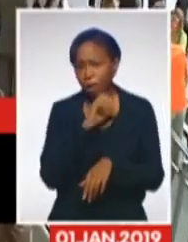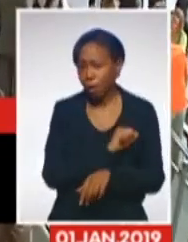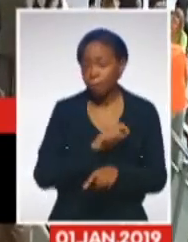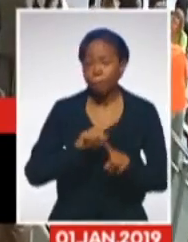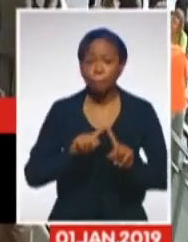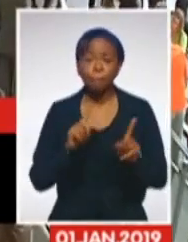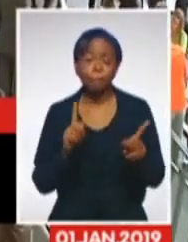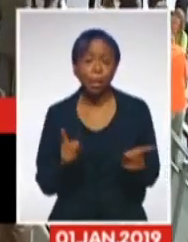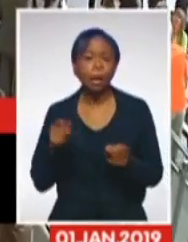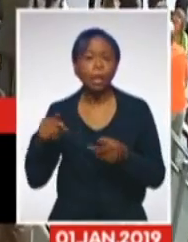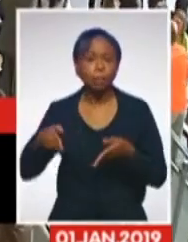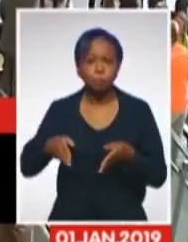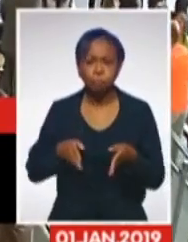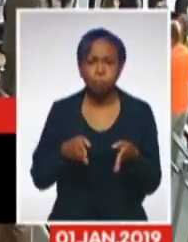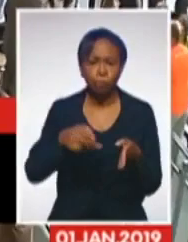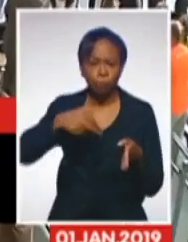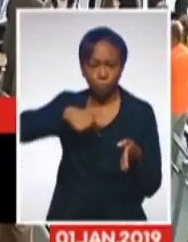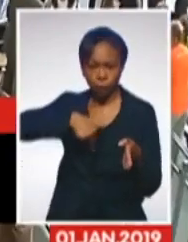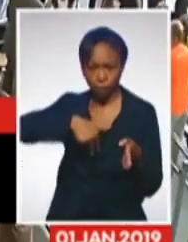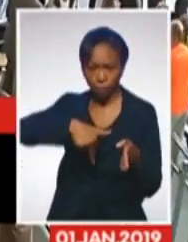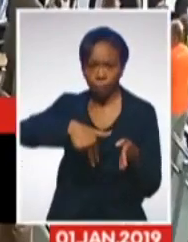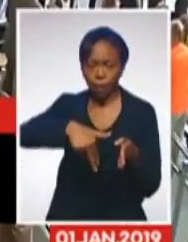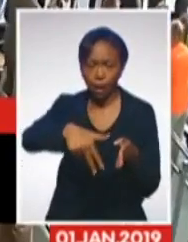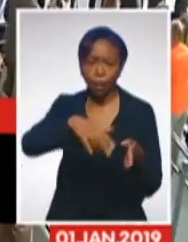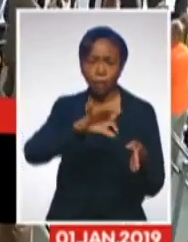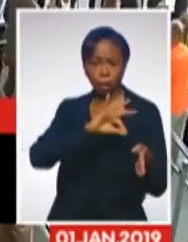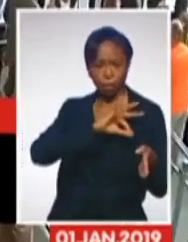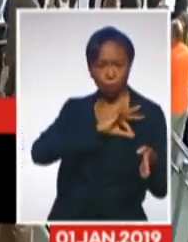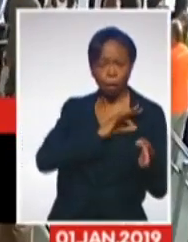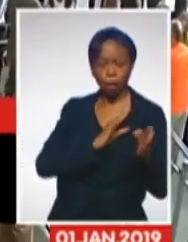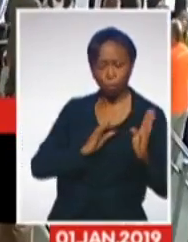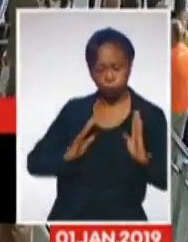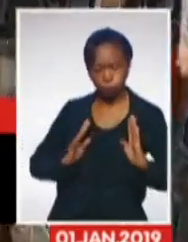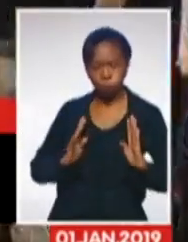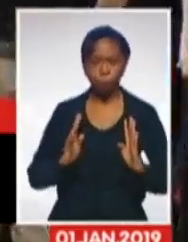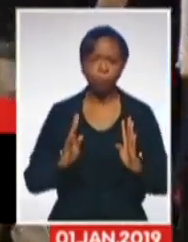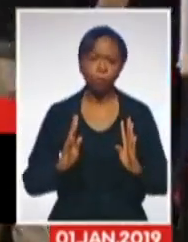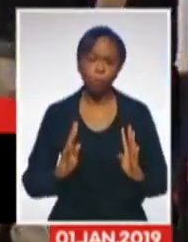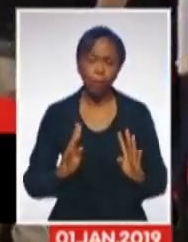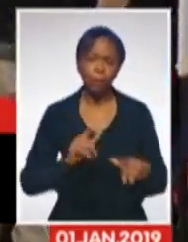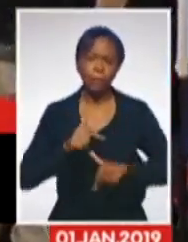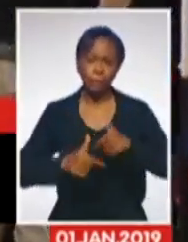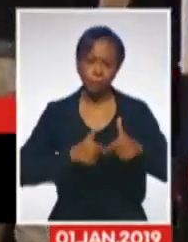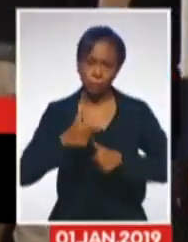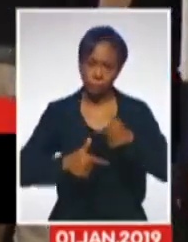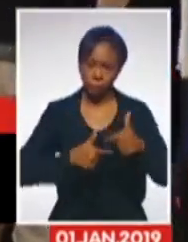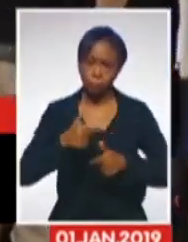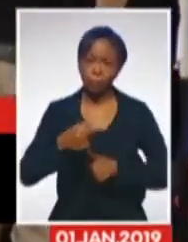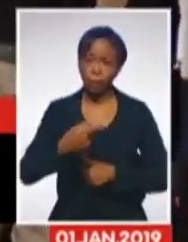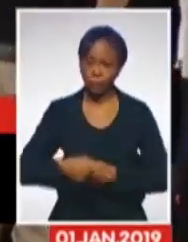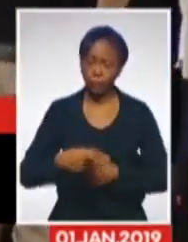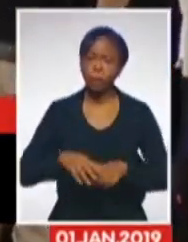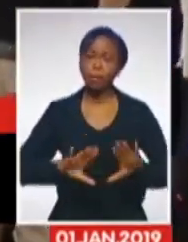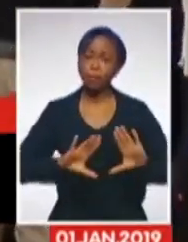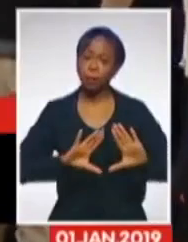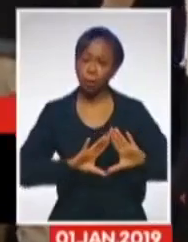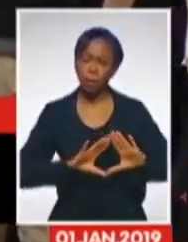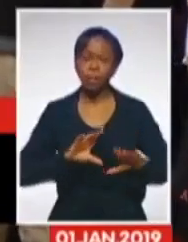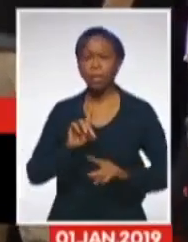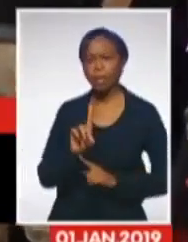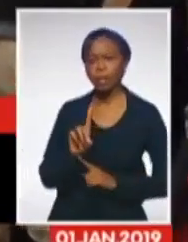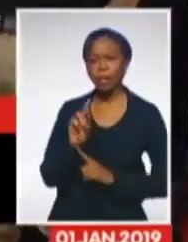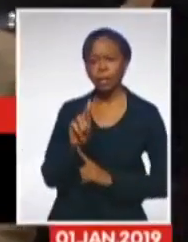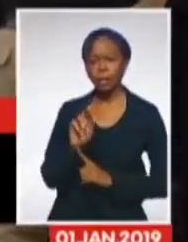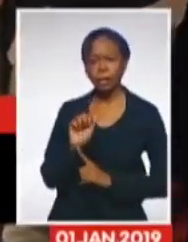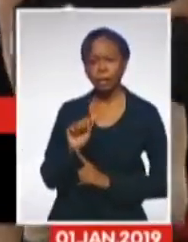pelos dragões da Inconfidência, que são policiais militares que trabalham no policiamento montado. Dragão é uma